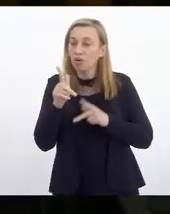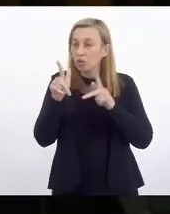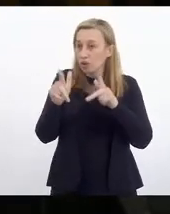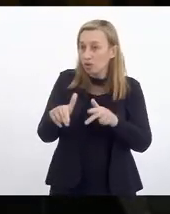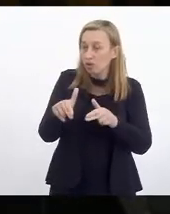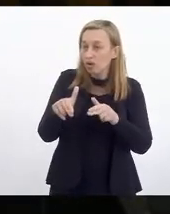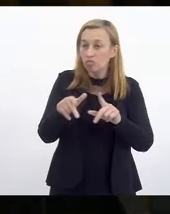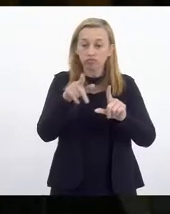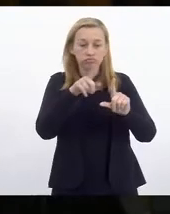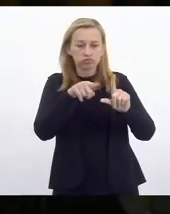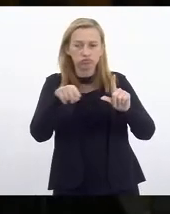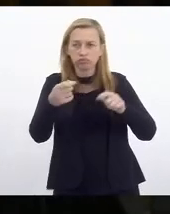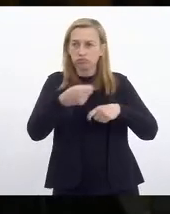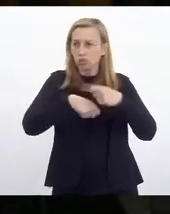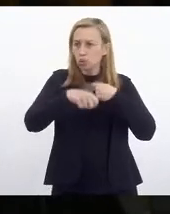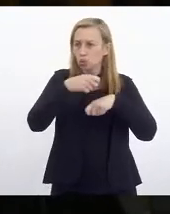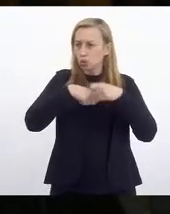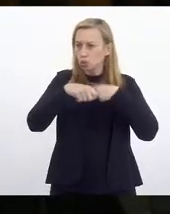Economistas